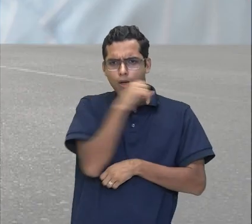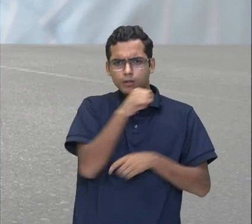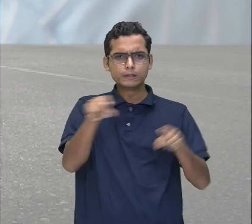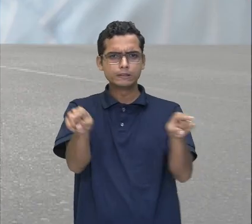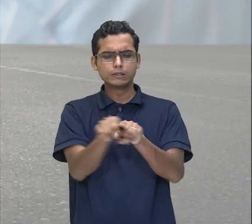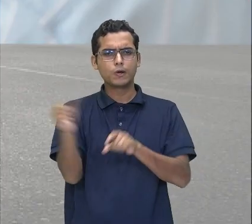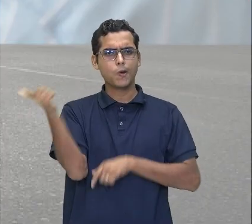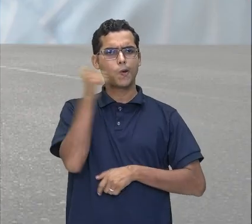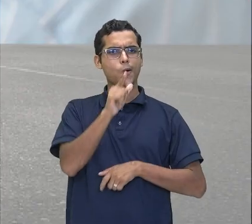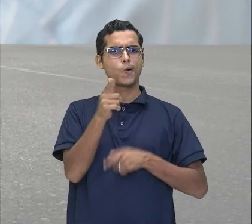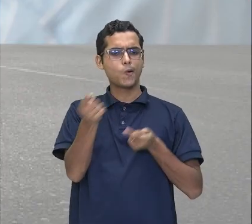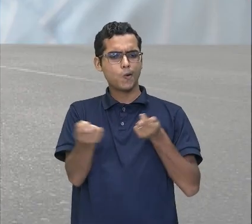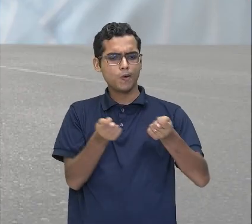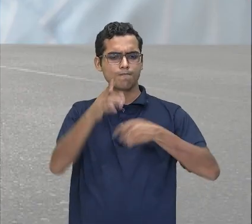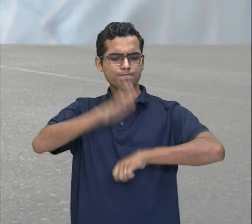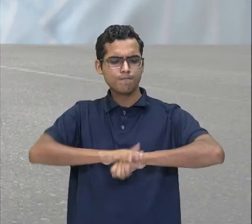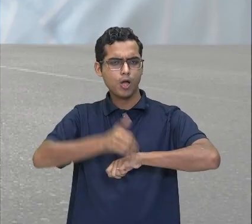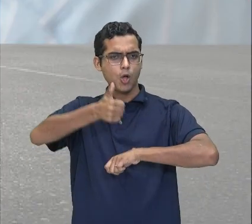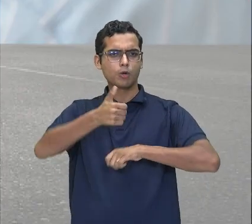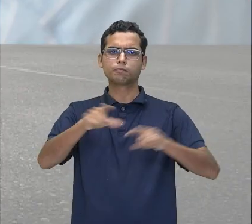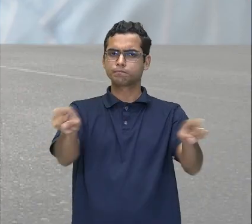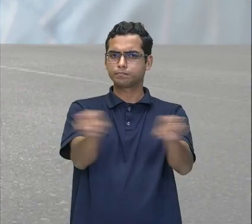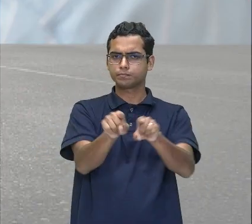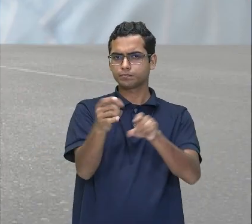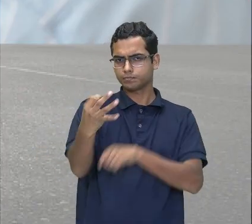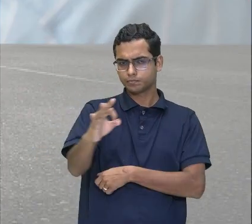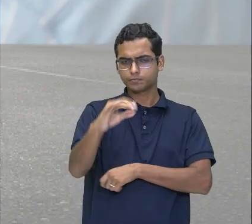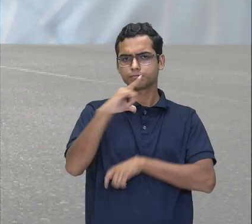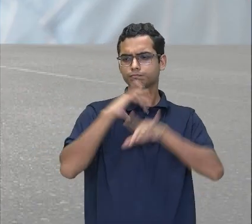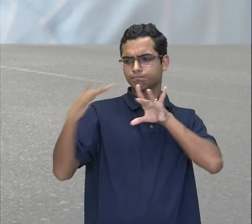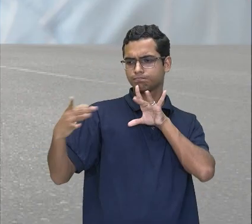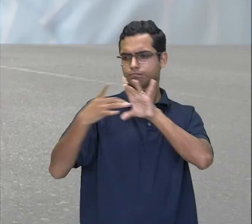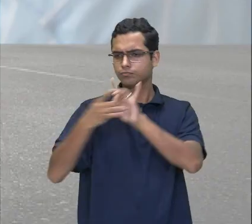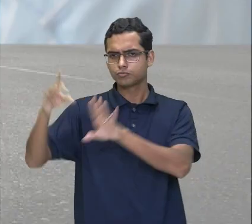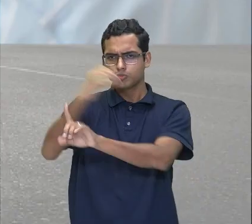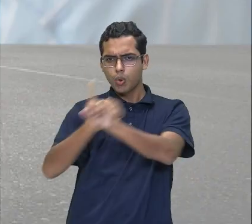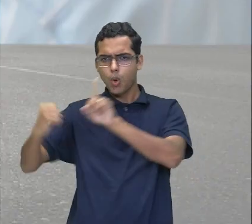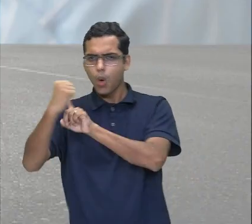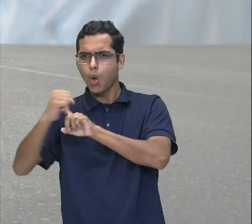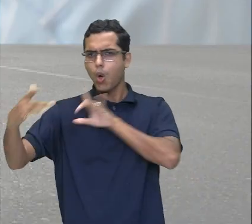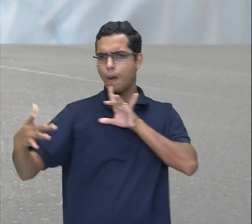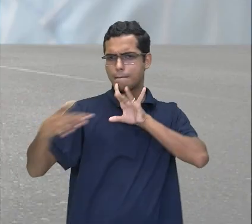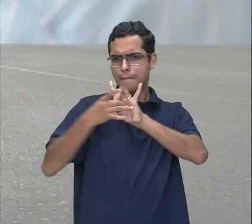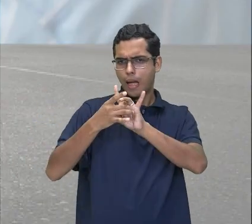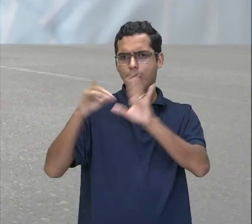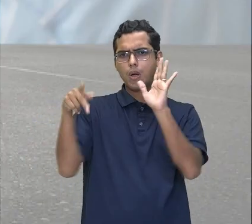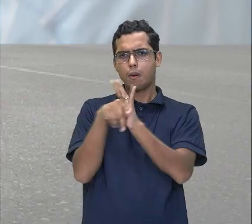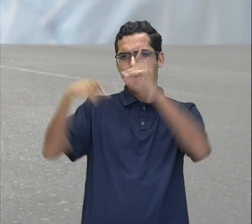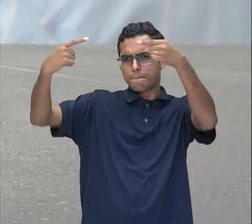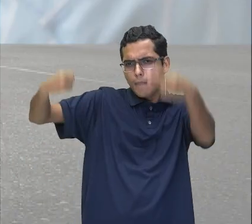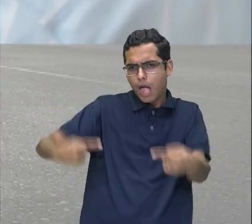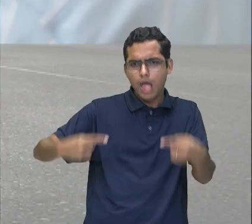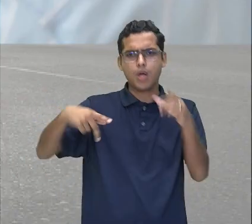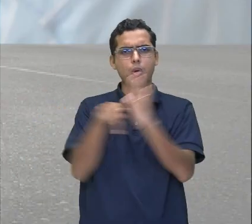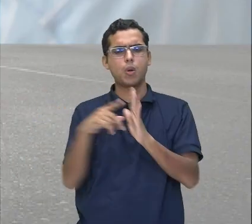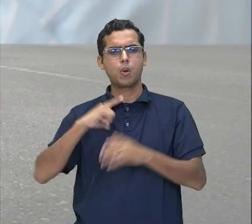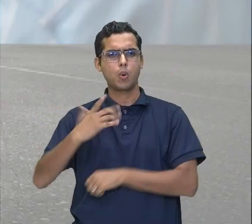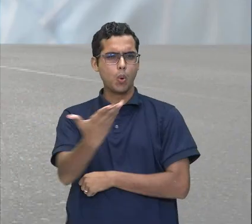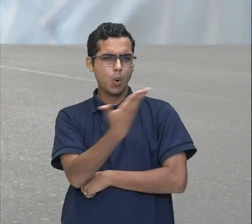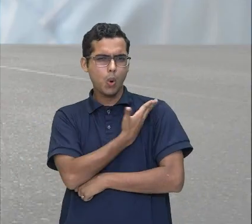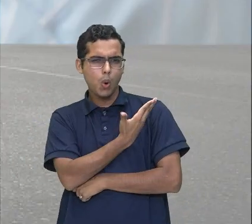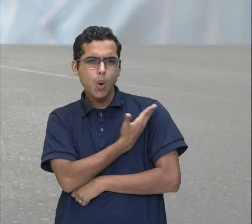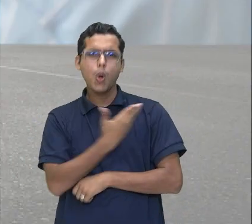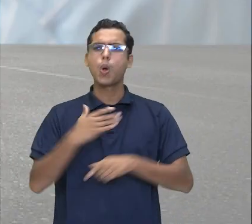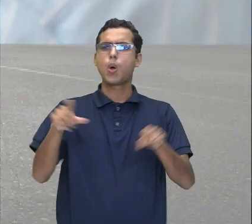controle olho e mão, ok? A gente vai ter também conexão social, tendo em vista que competir com os amigos, os jogadores,